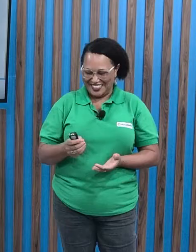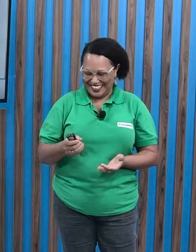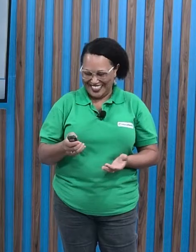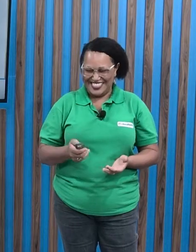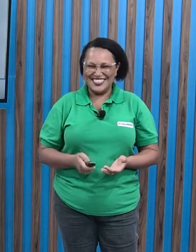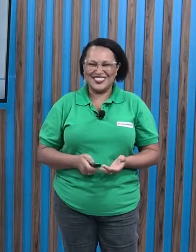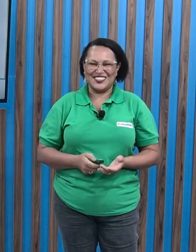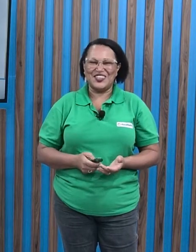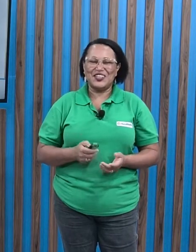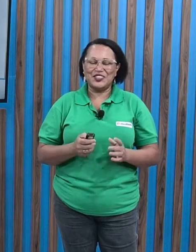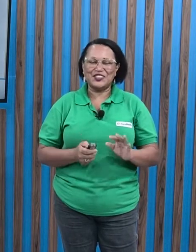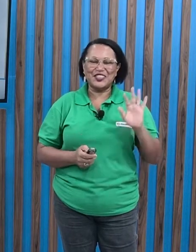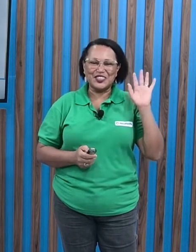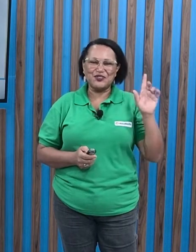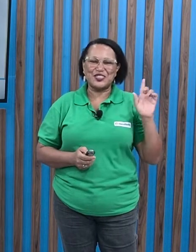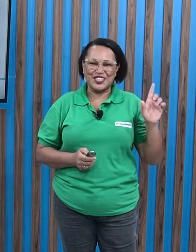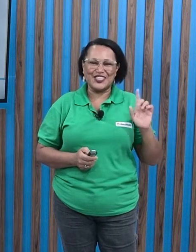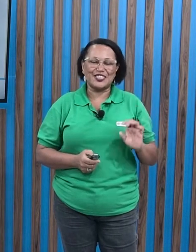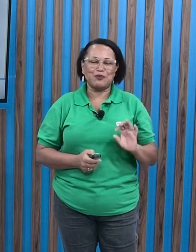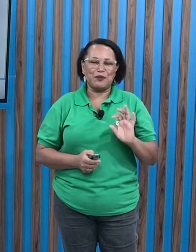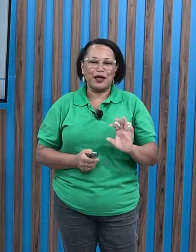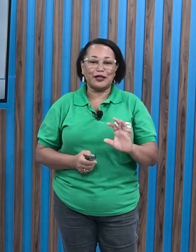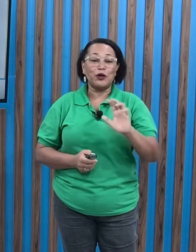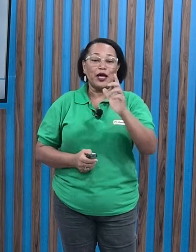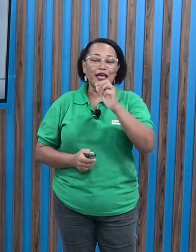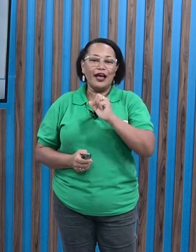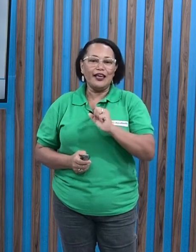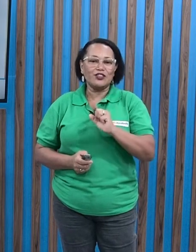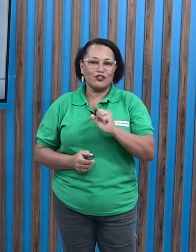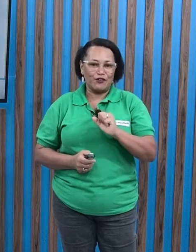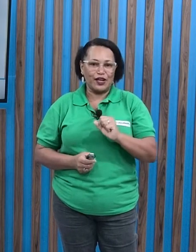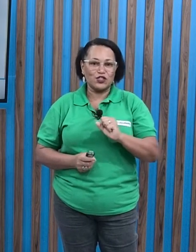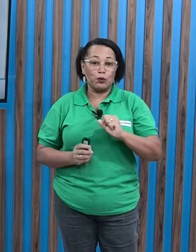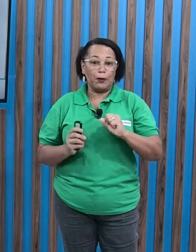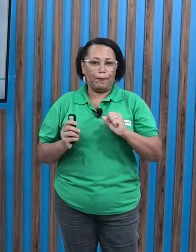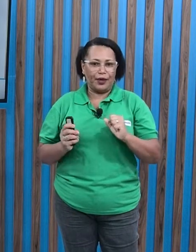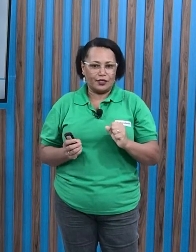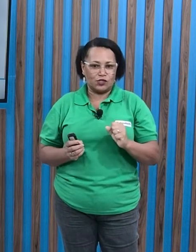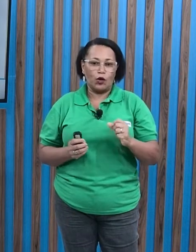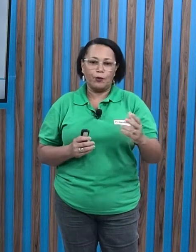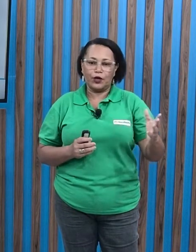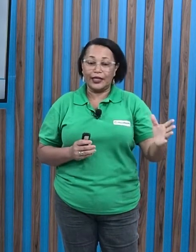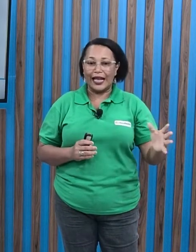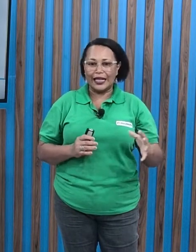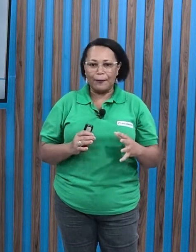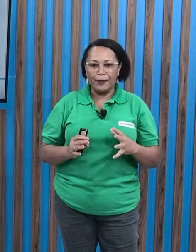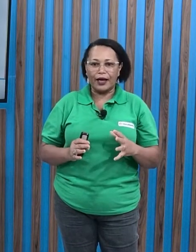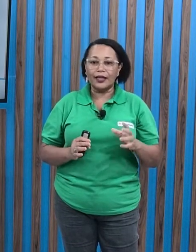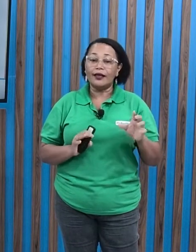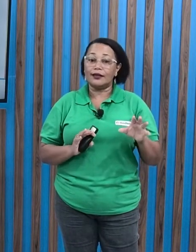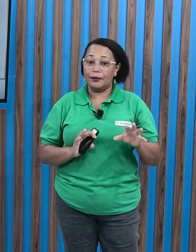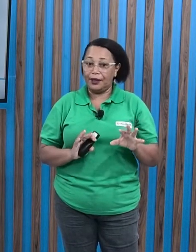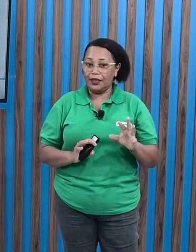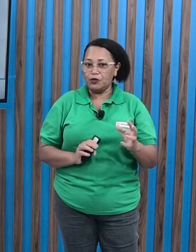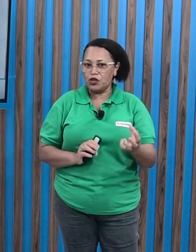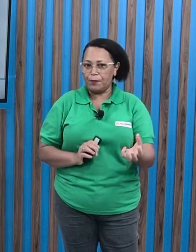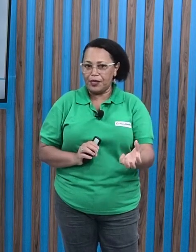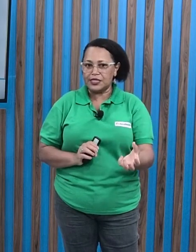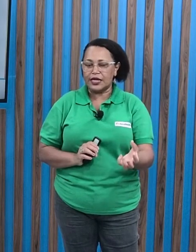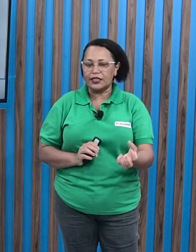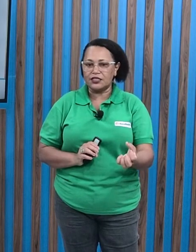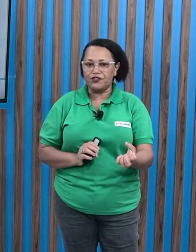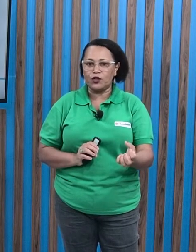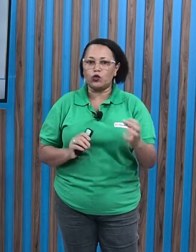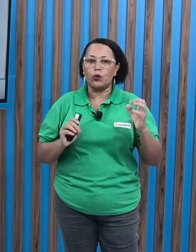Professora, que isso? Eu tenho certeza que você já está se preparando. E aí, a gente vai falar sobre peso, porque na lambada também temos que